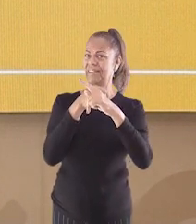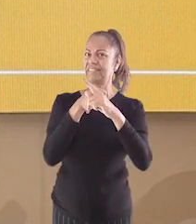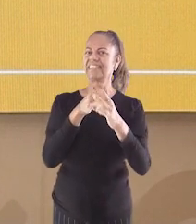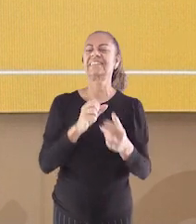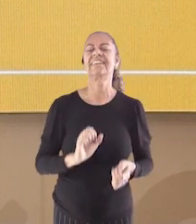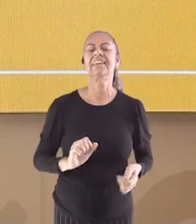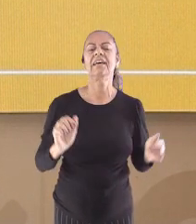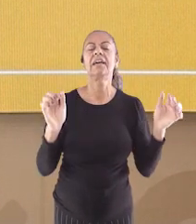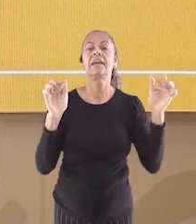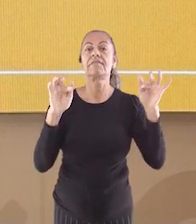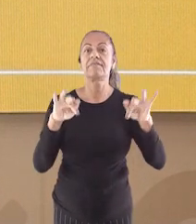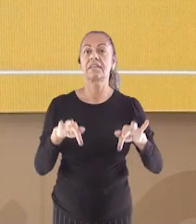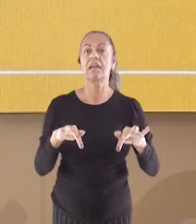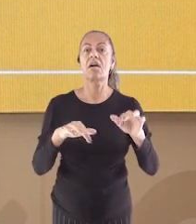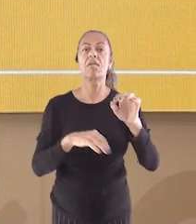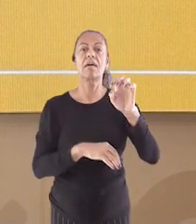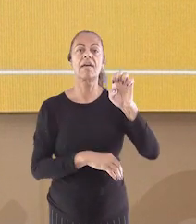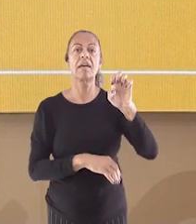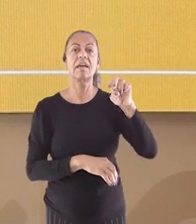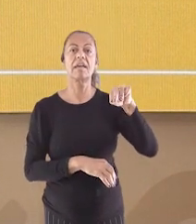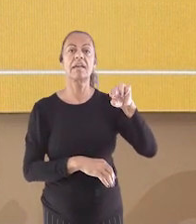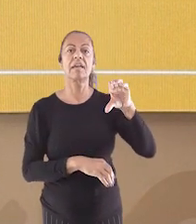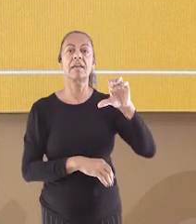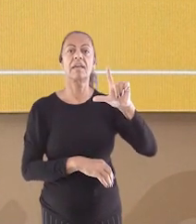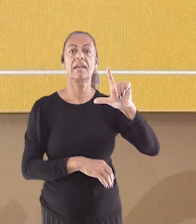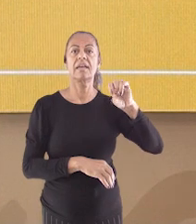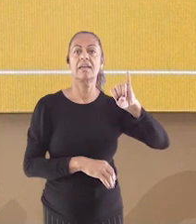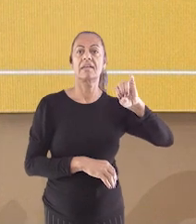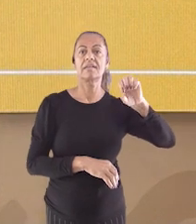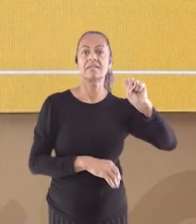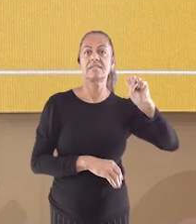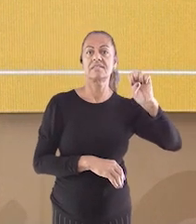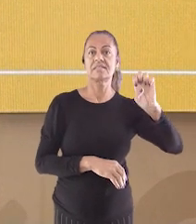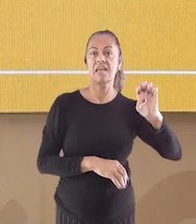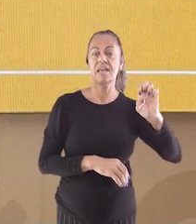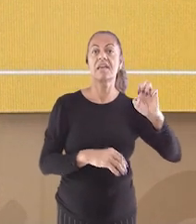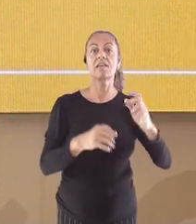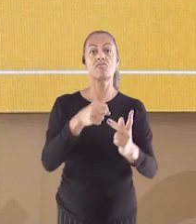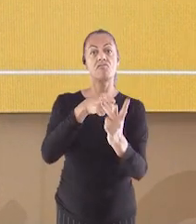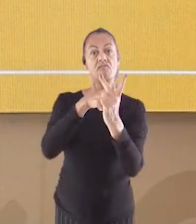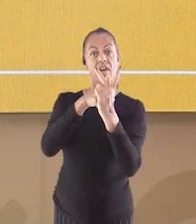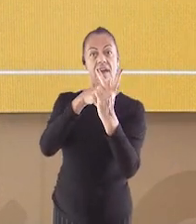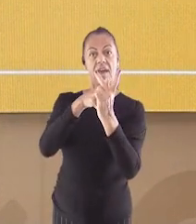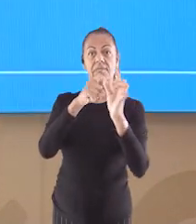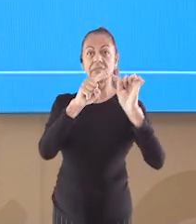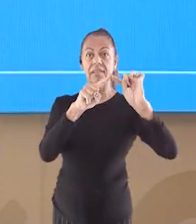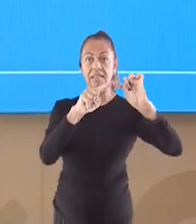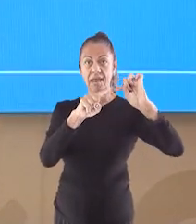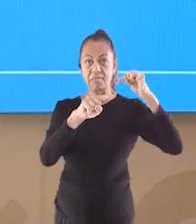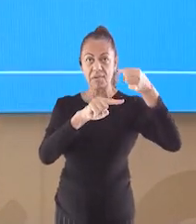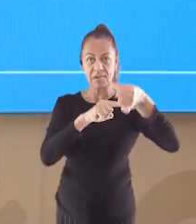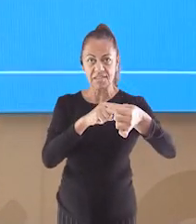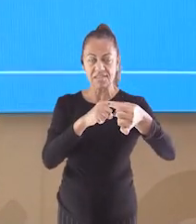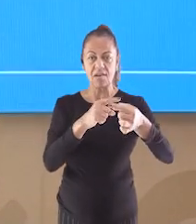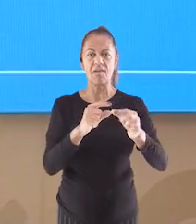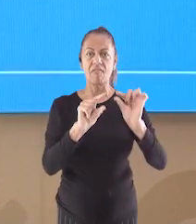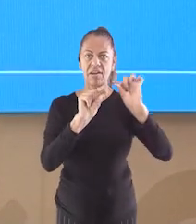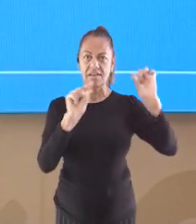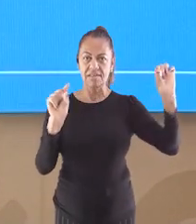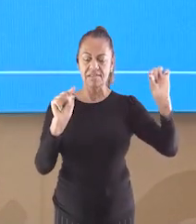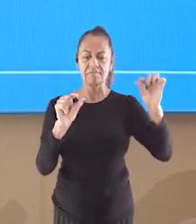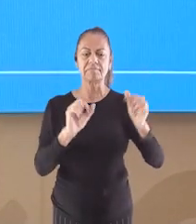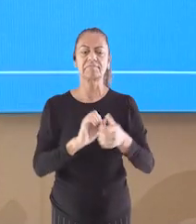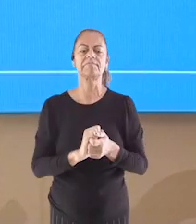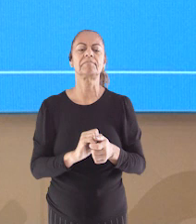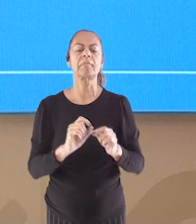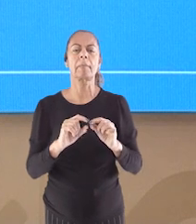se coloca aqui no meio do verbo e fica dar-lhe-ei os livros. E, por fim, nós temos a ênclise, que